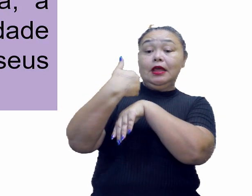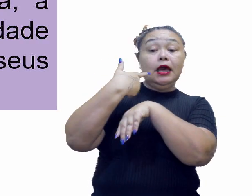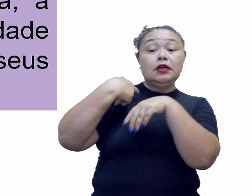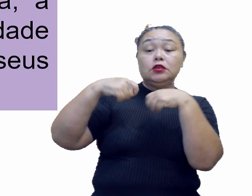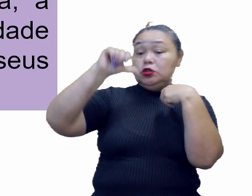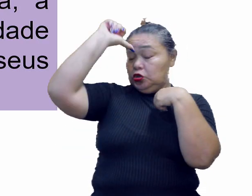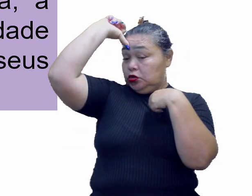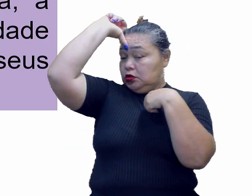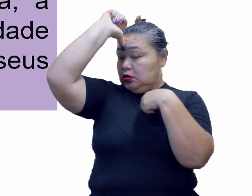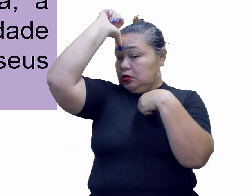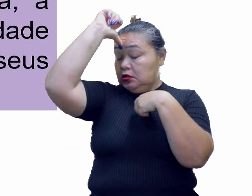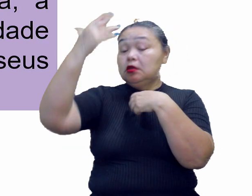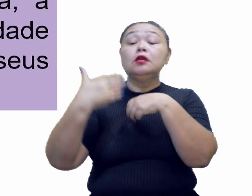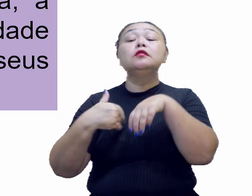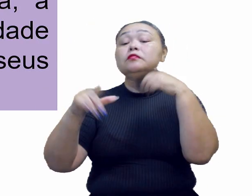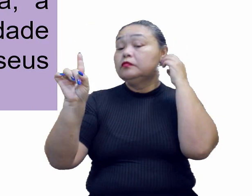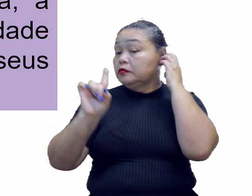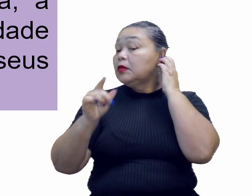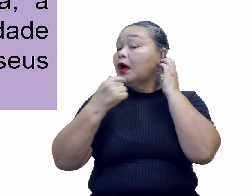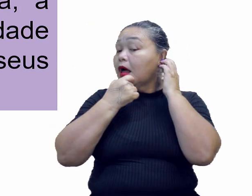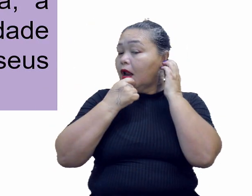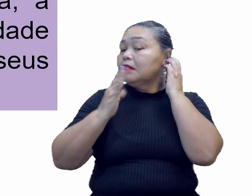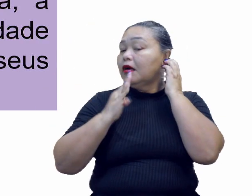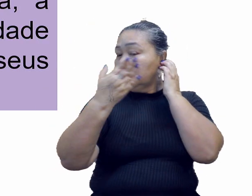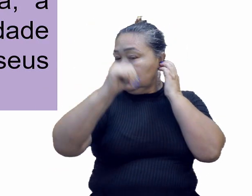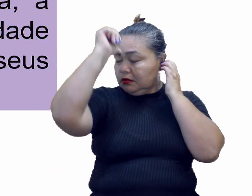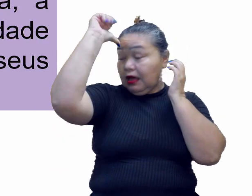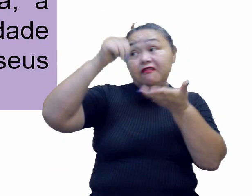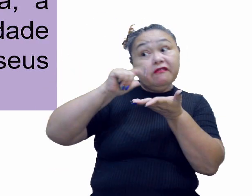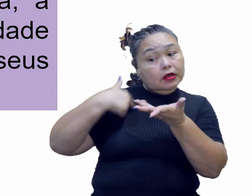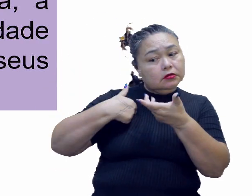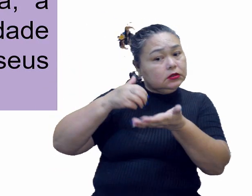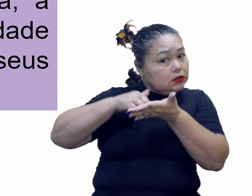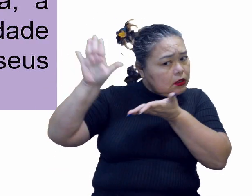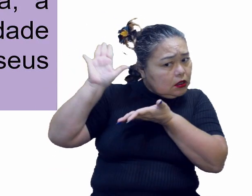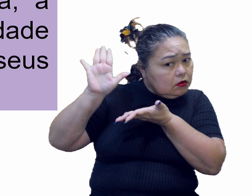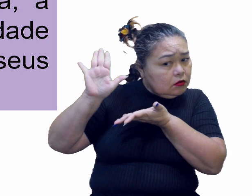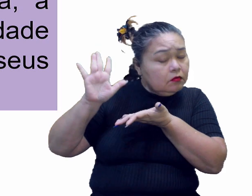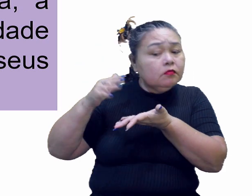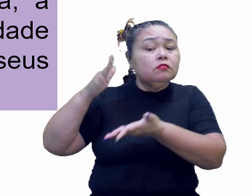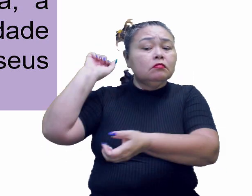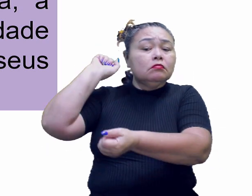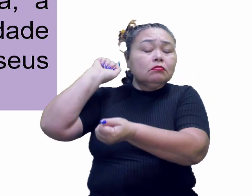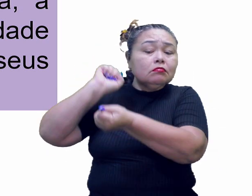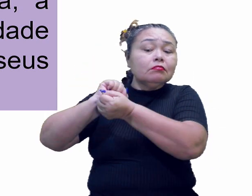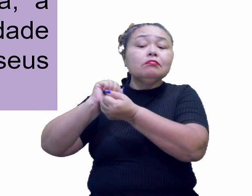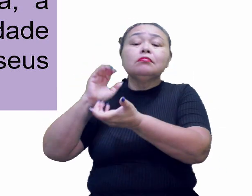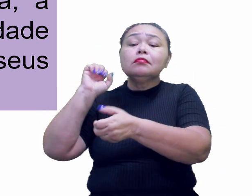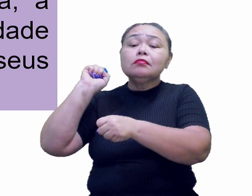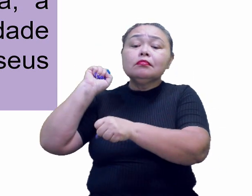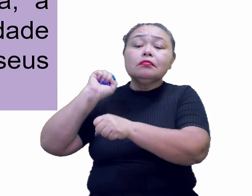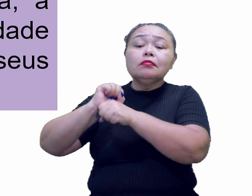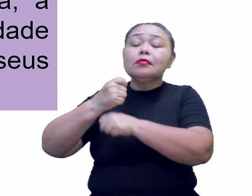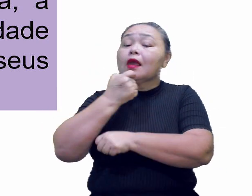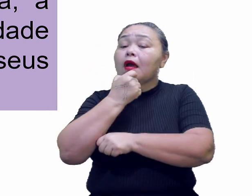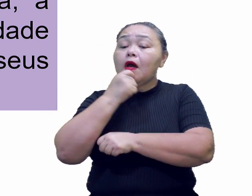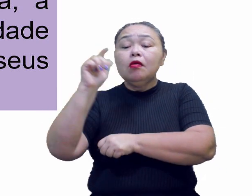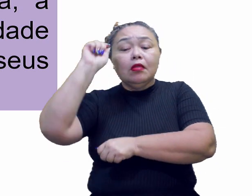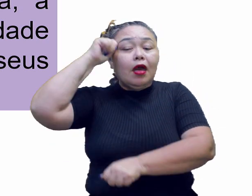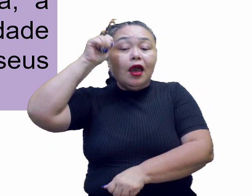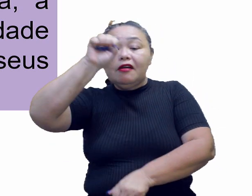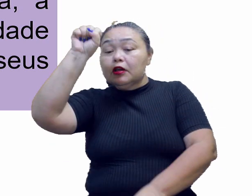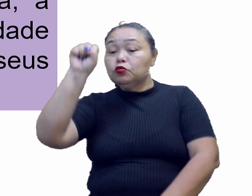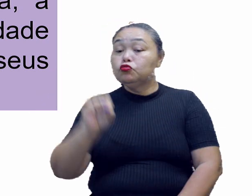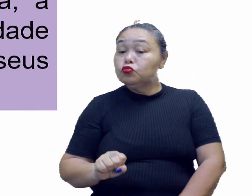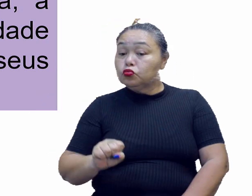Índia. A Inglaterra tinha interferência na Índia. Vamos, sai daqui. Para da Inglaterra ter interferência na África do